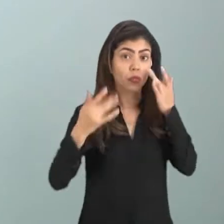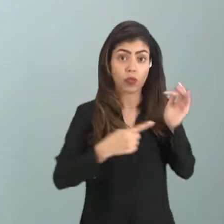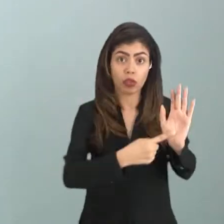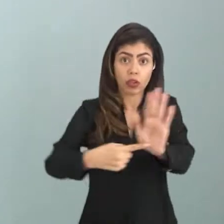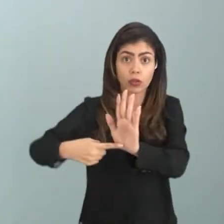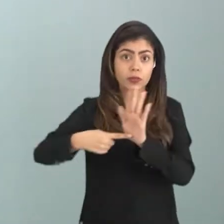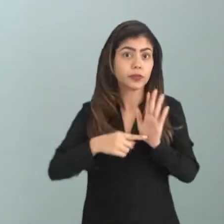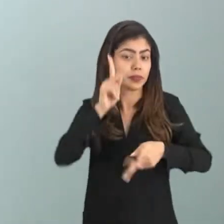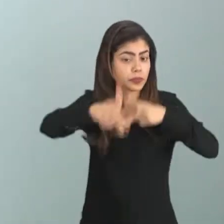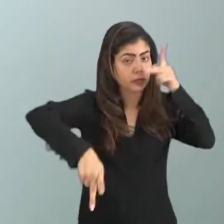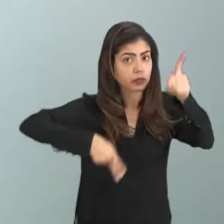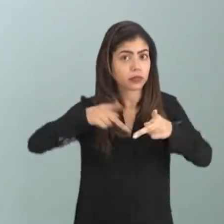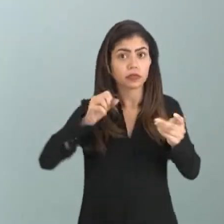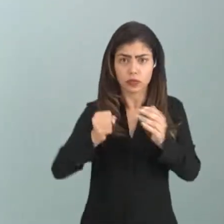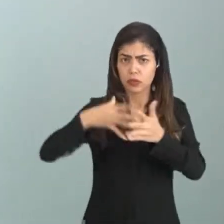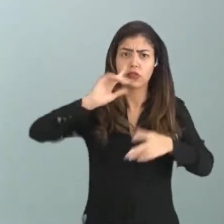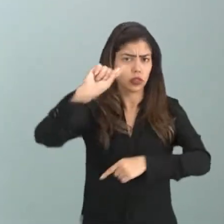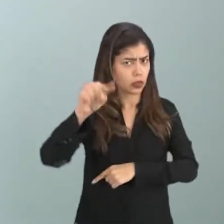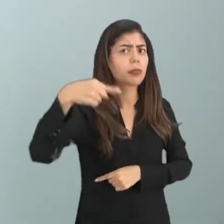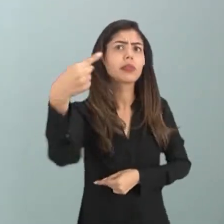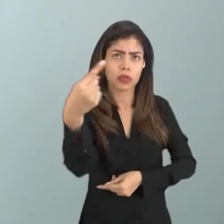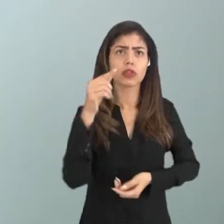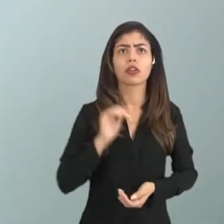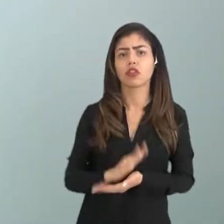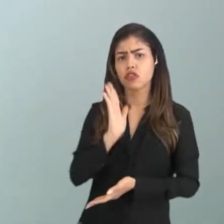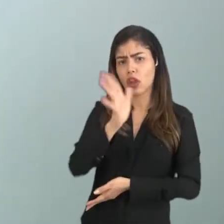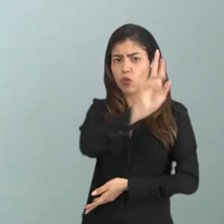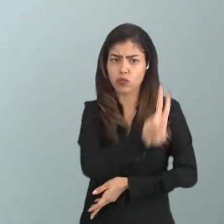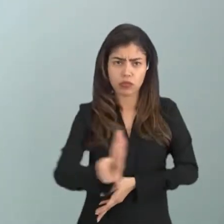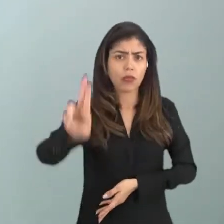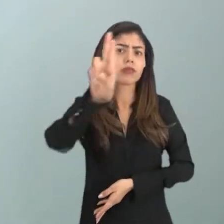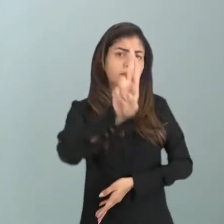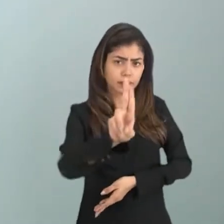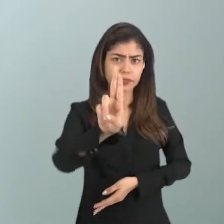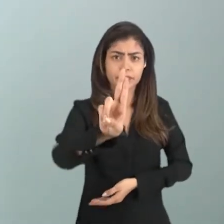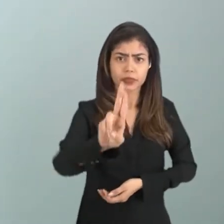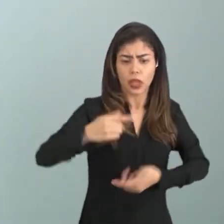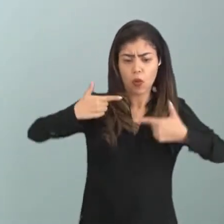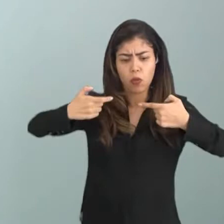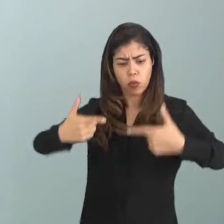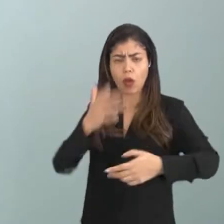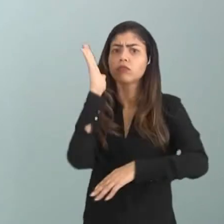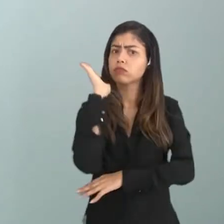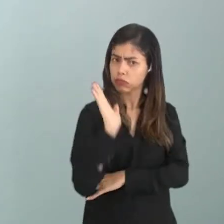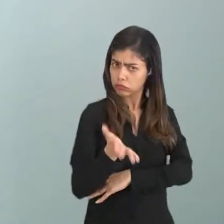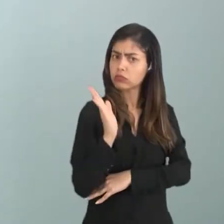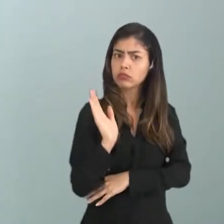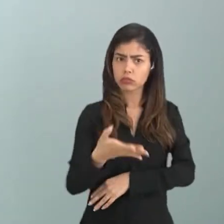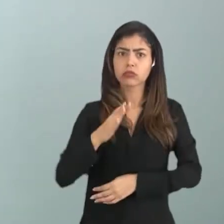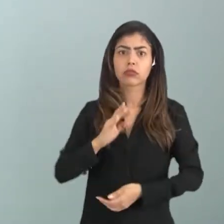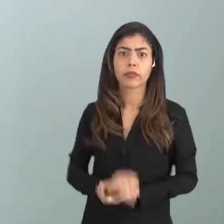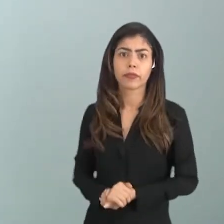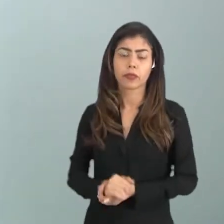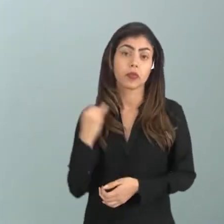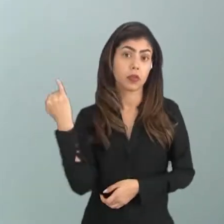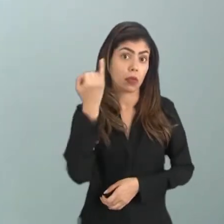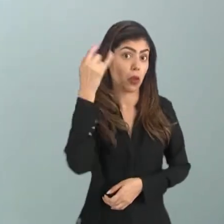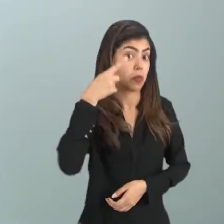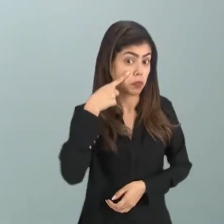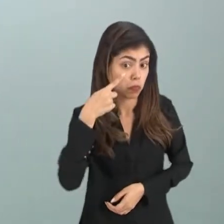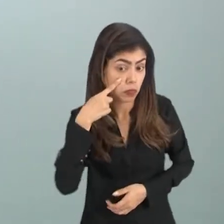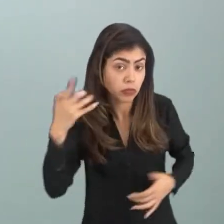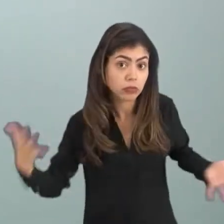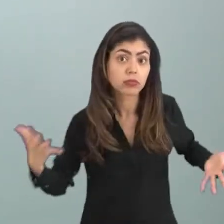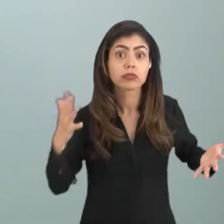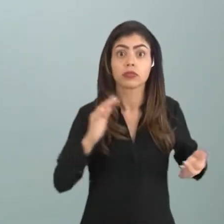público, e depois, muito tempo depois, ele já foi utilizado já em guerras, né? Então é bem interessante quando